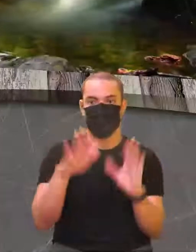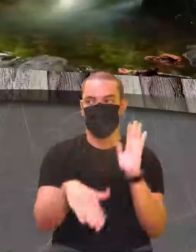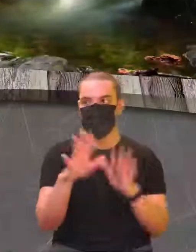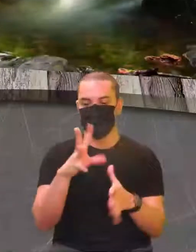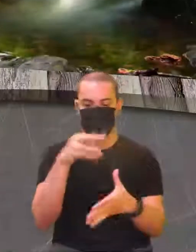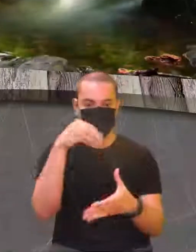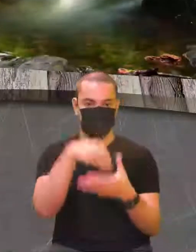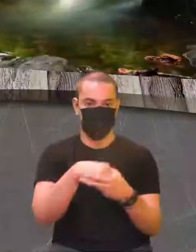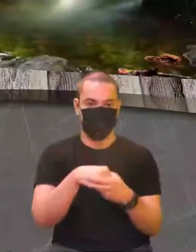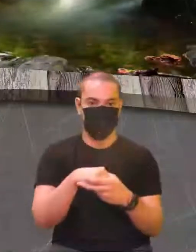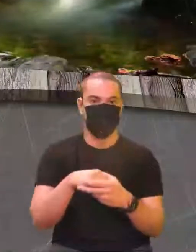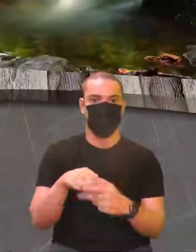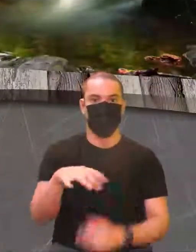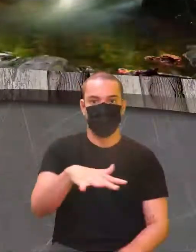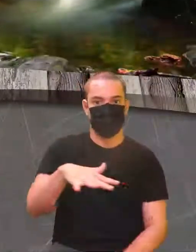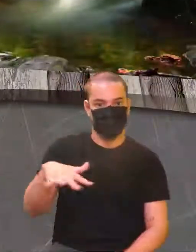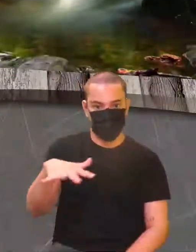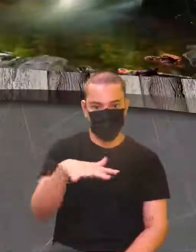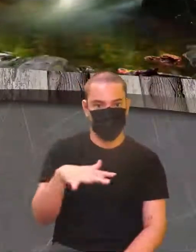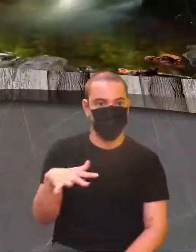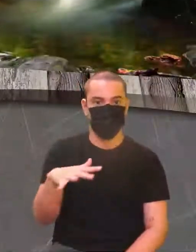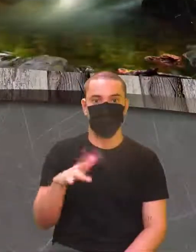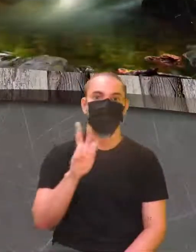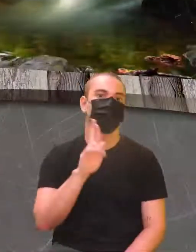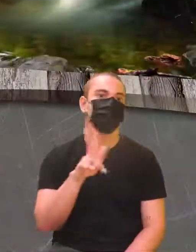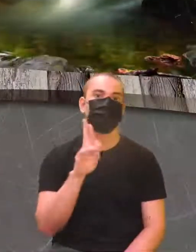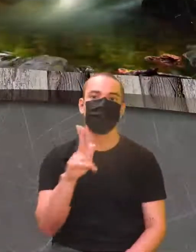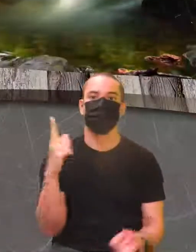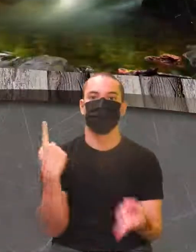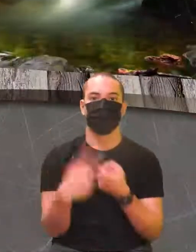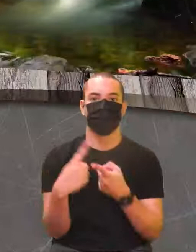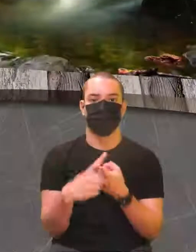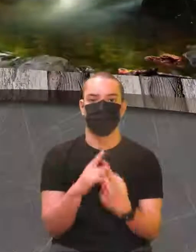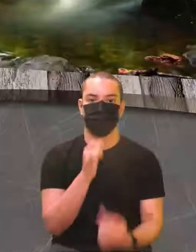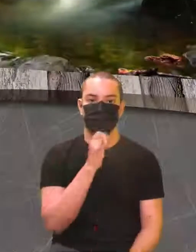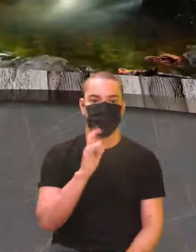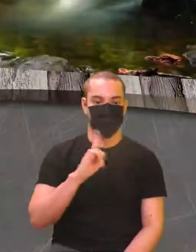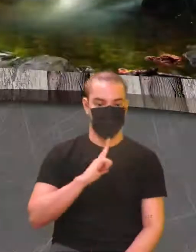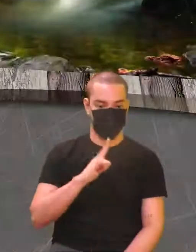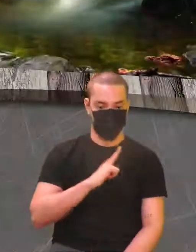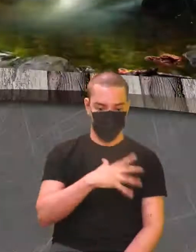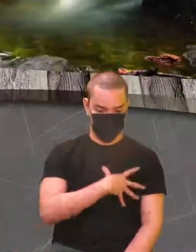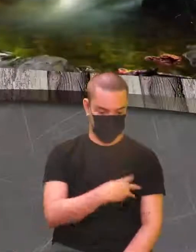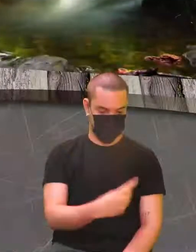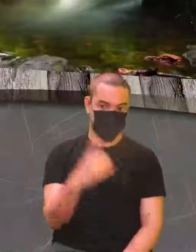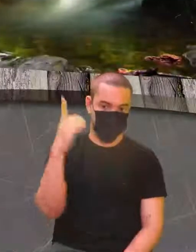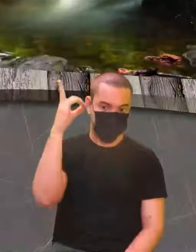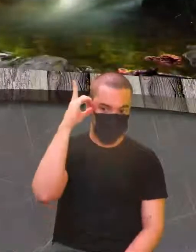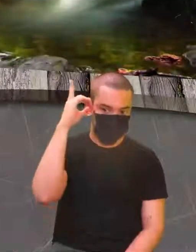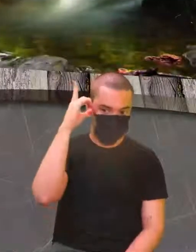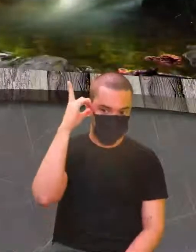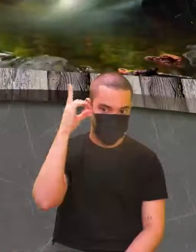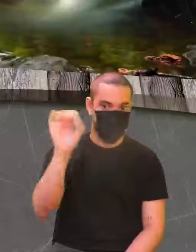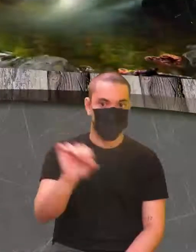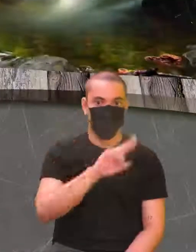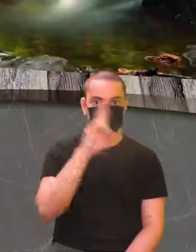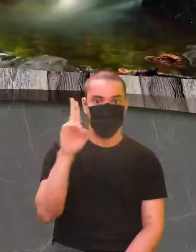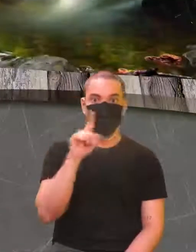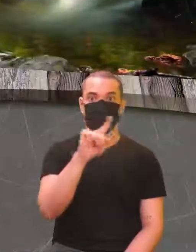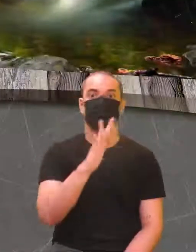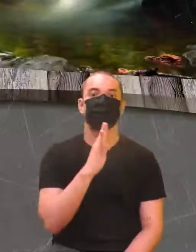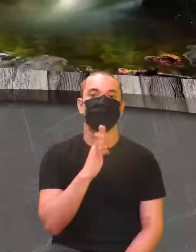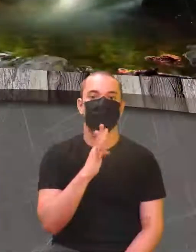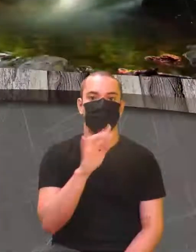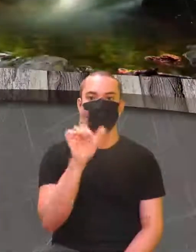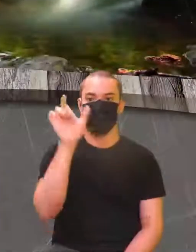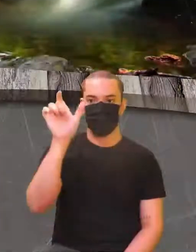externos ambientais também podem influenciar. Ou seja, não é porque você, por exemplo, tem um filho síndrome de Down, ou você conhece